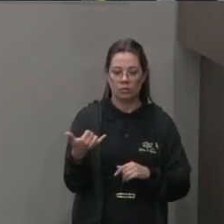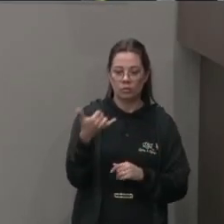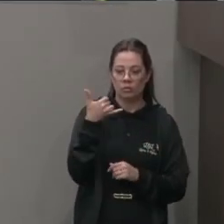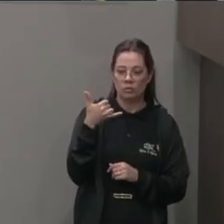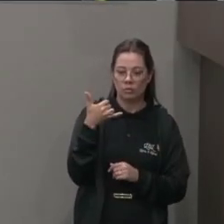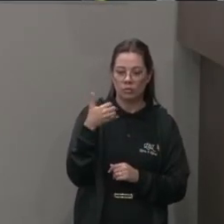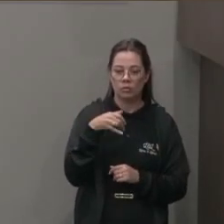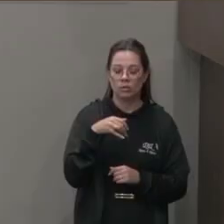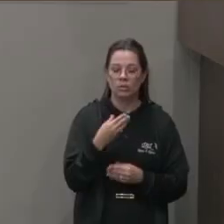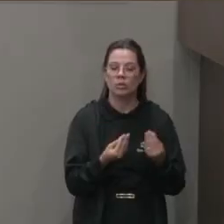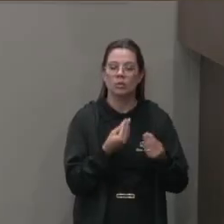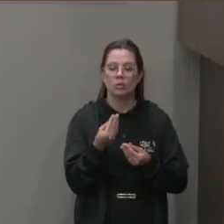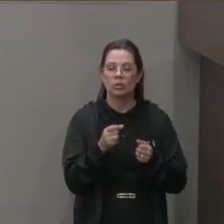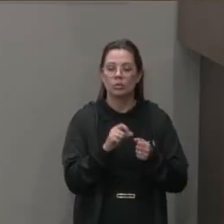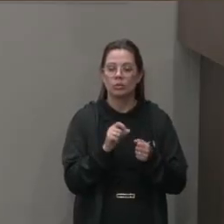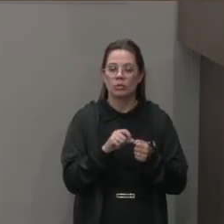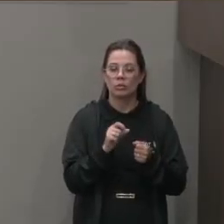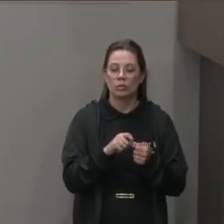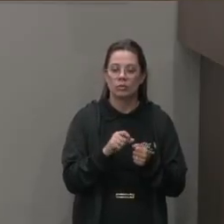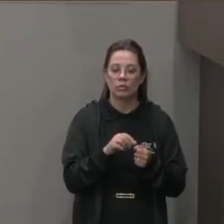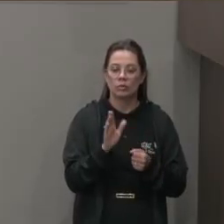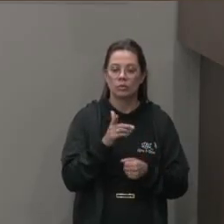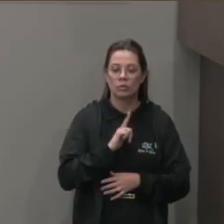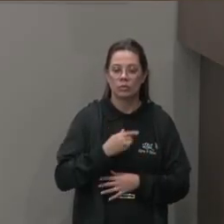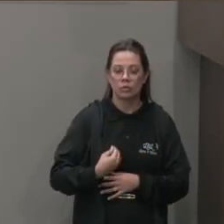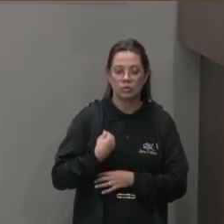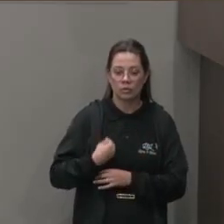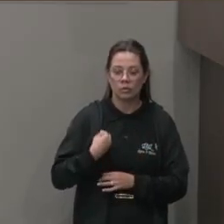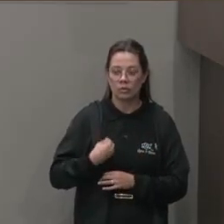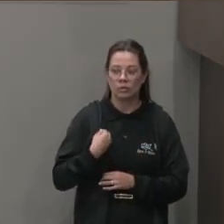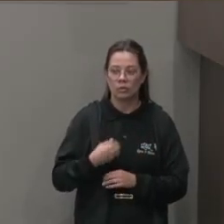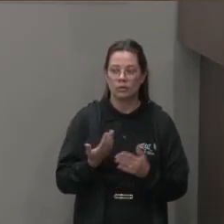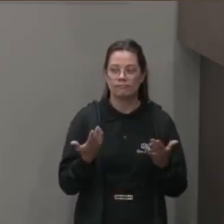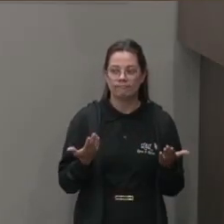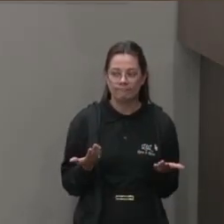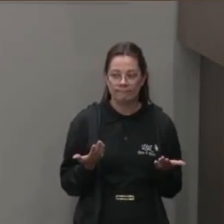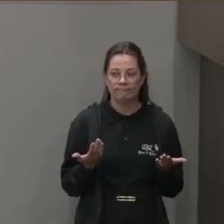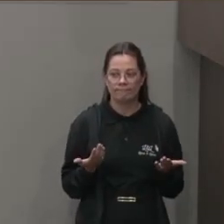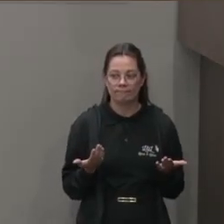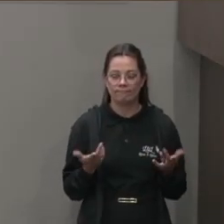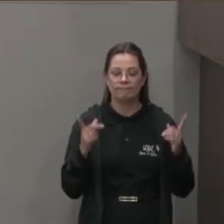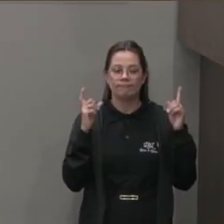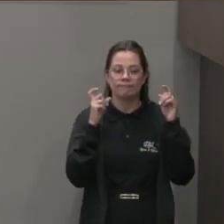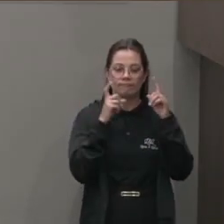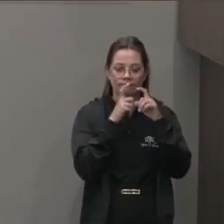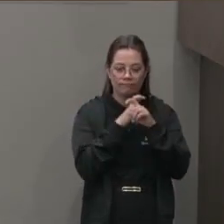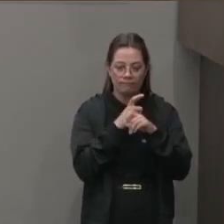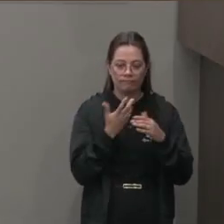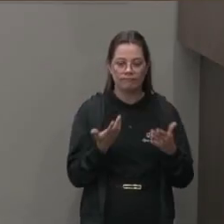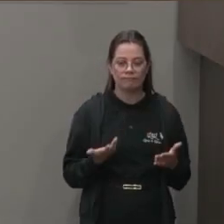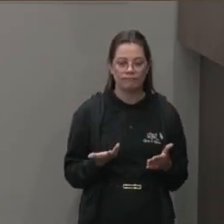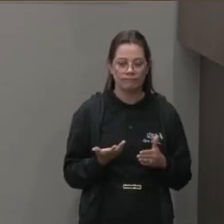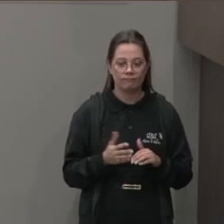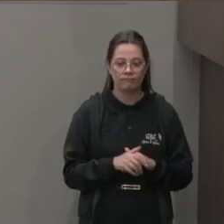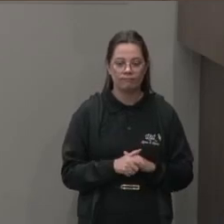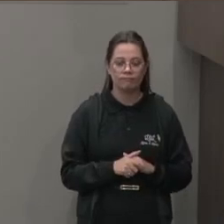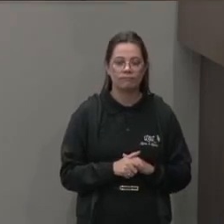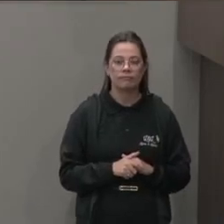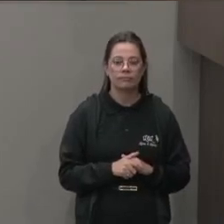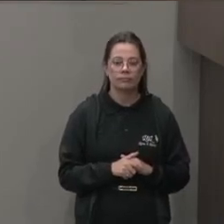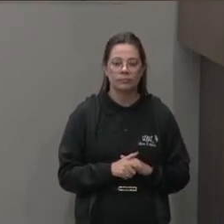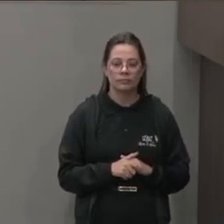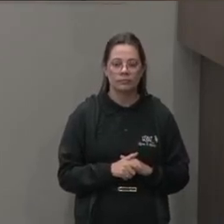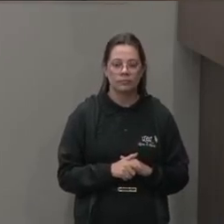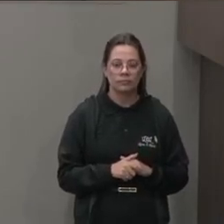servidor. Como é que ele vai fazer aí? Porque tu já está numa situação extrema. Porque ele vai ter que ter, né, um código, um aplicativo no celular para isso,